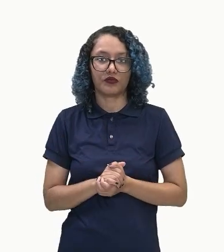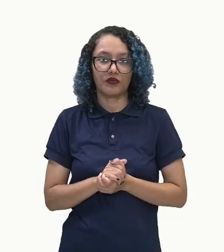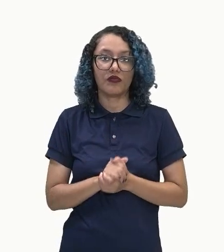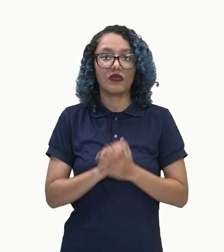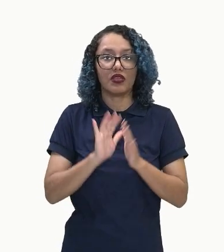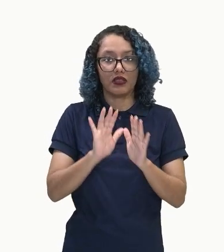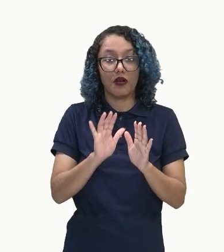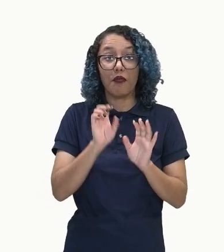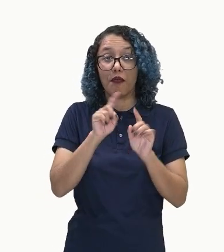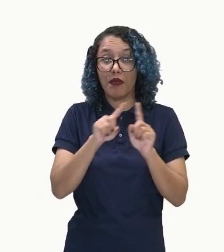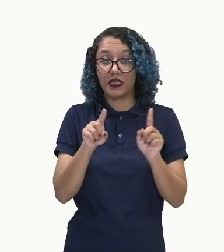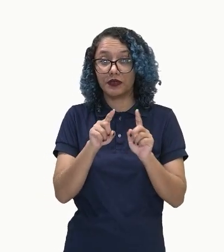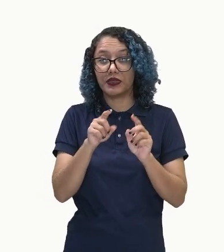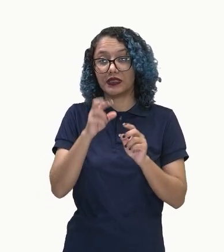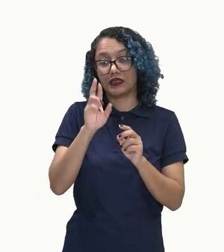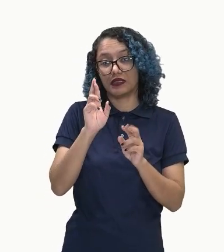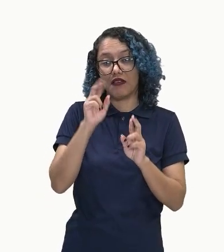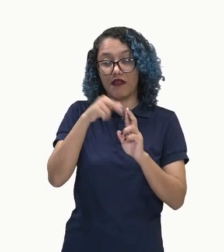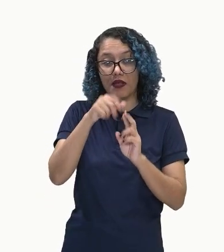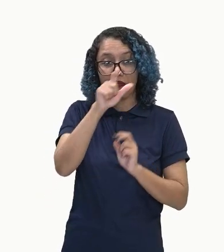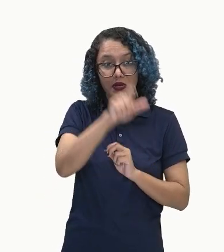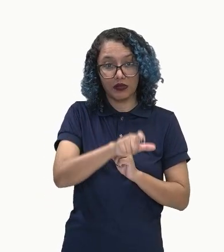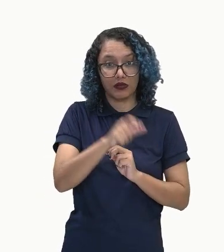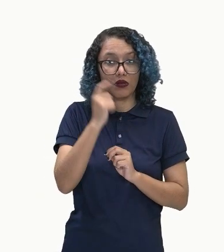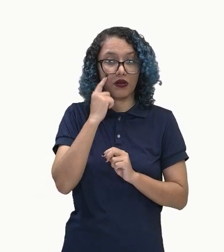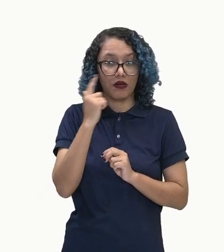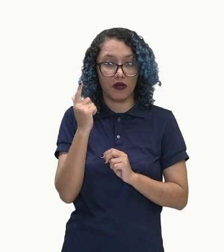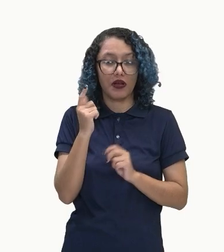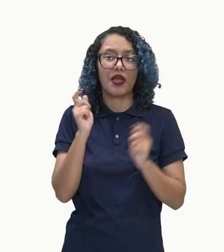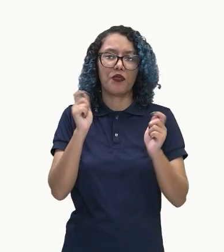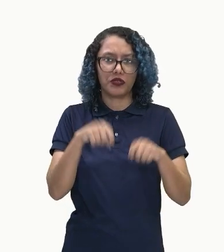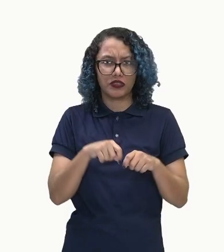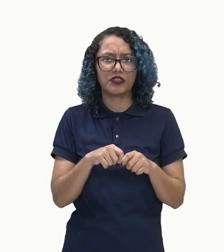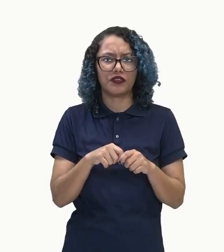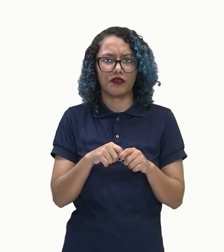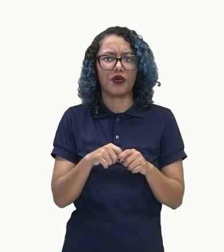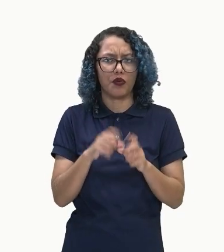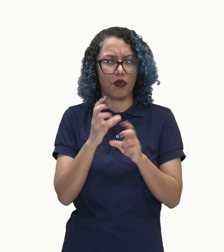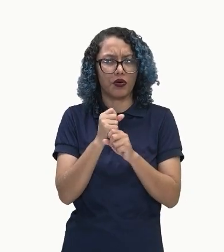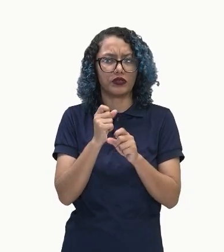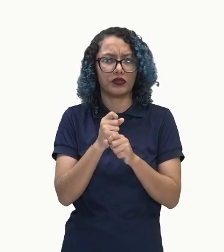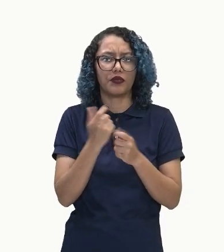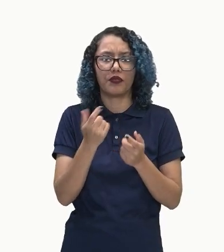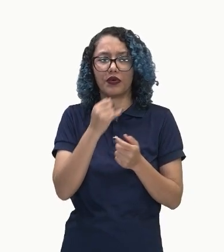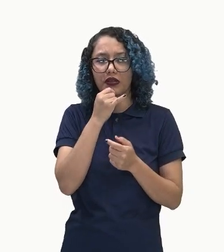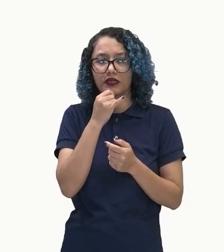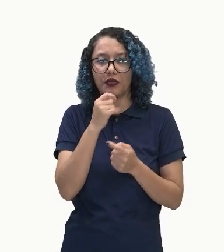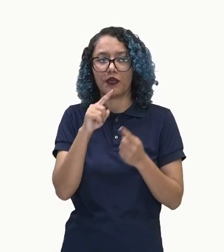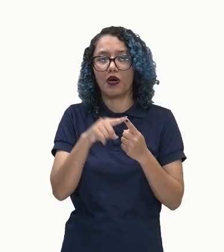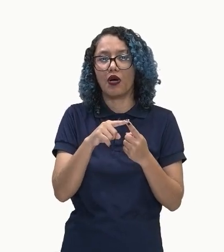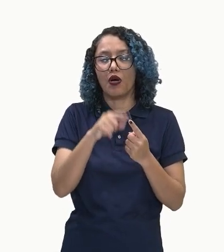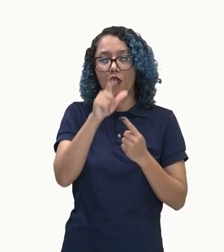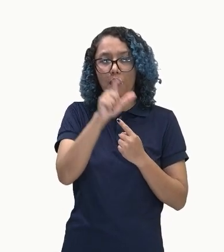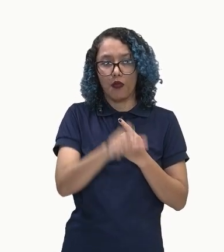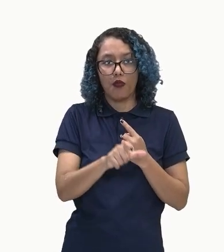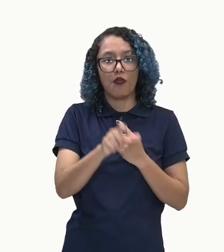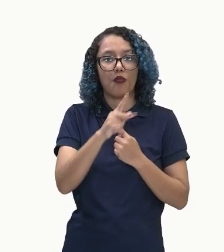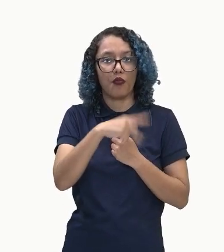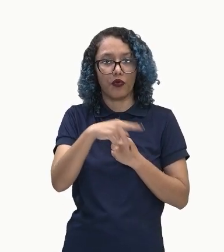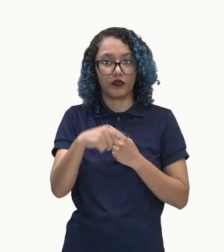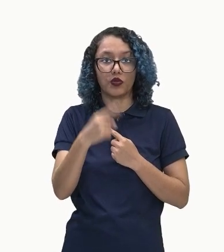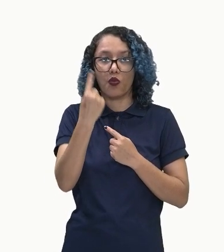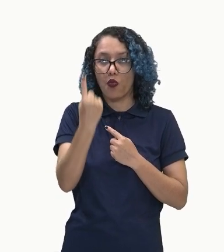teacher, 3 students. Olha só, dá para contar. Um professor, certo? A palavrinha a significa um, é um